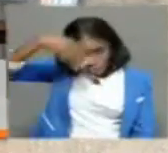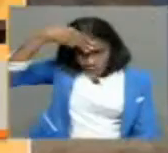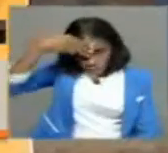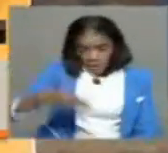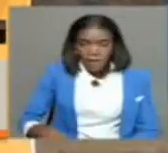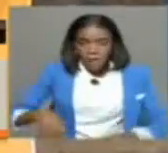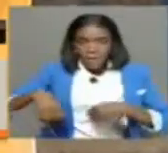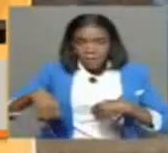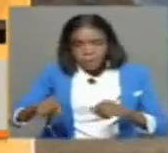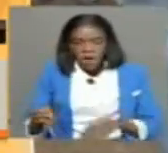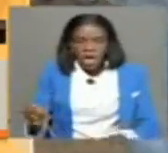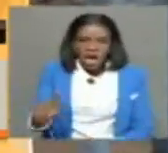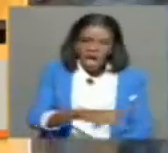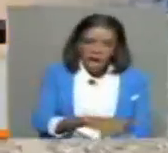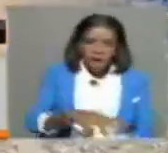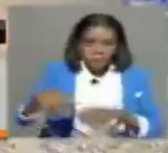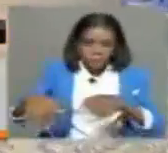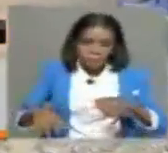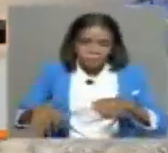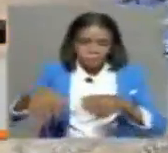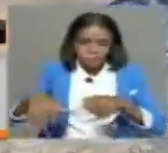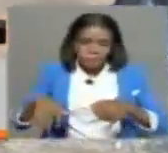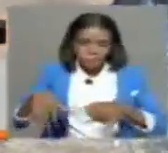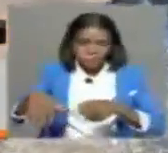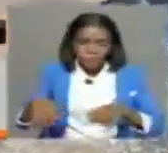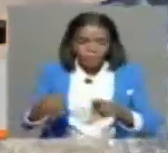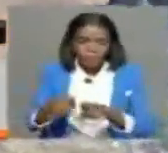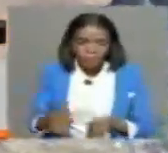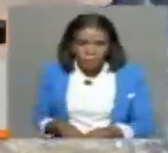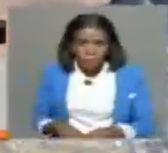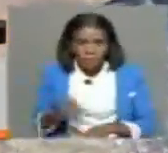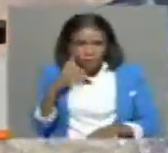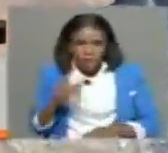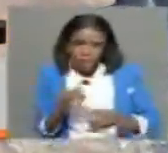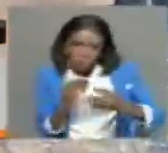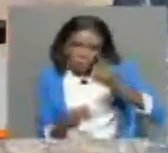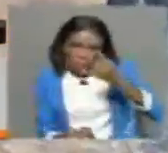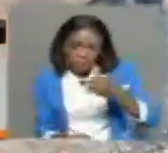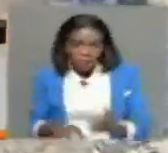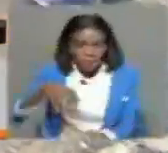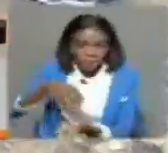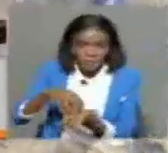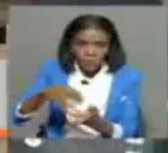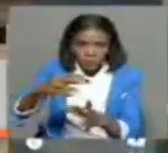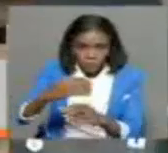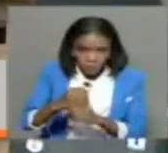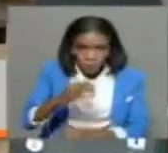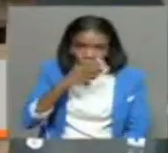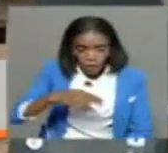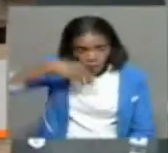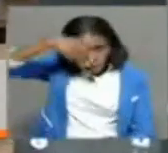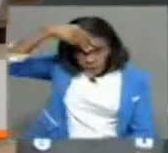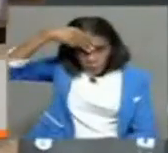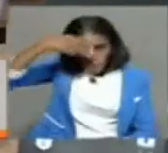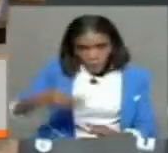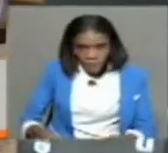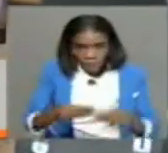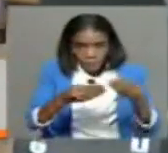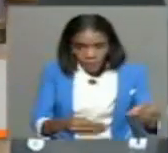estradas para os 6 municípios e o Pangualuquém foi o último a receber. O kit comporta uma